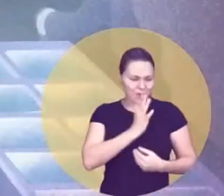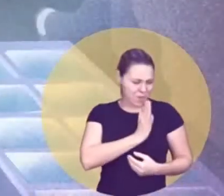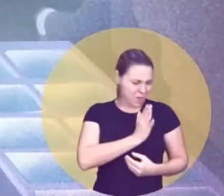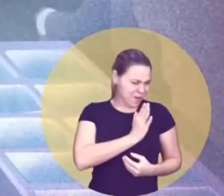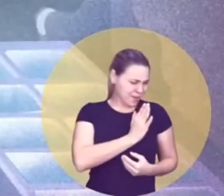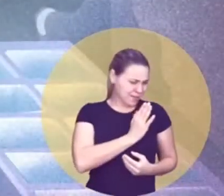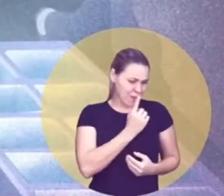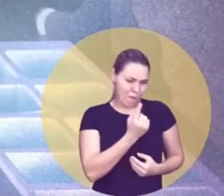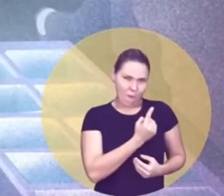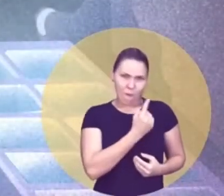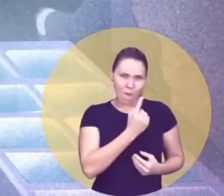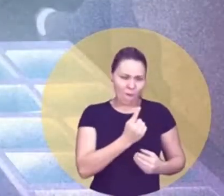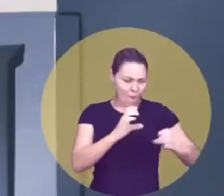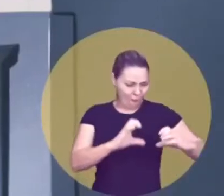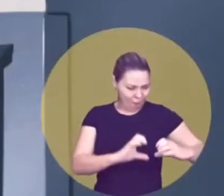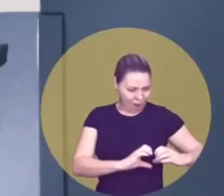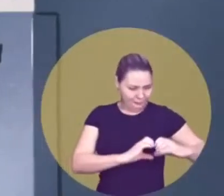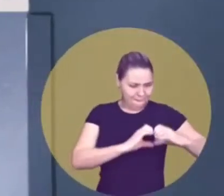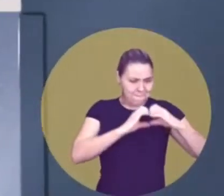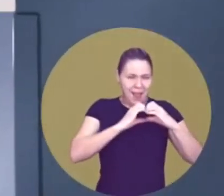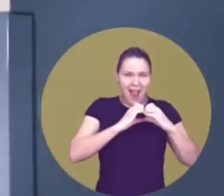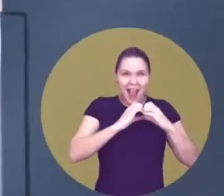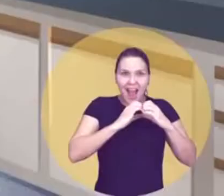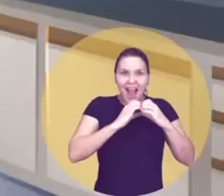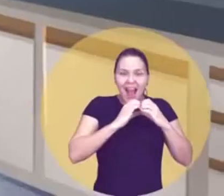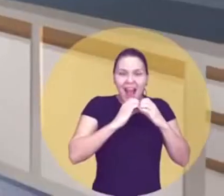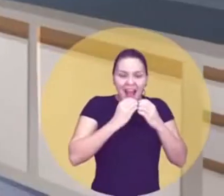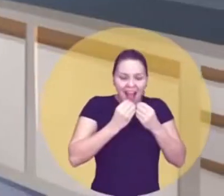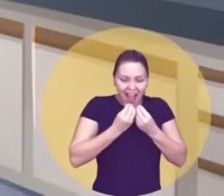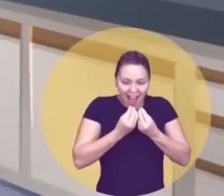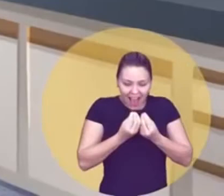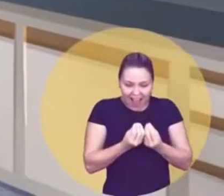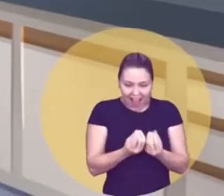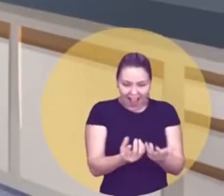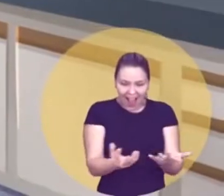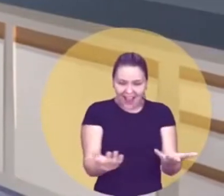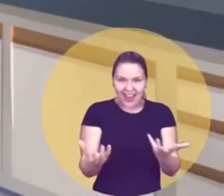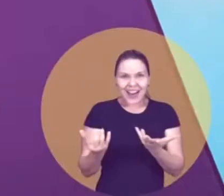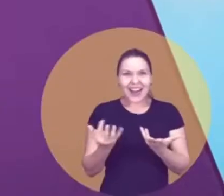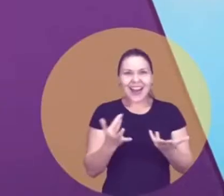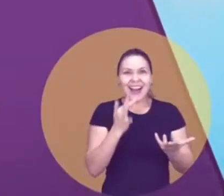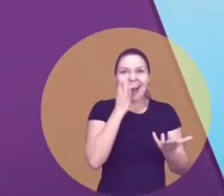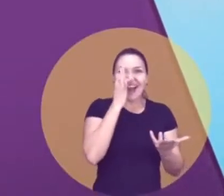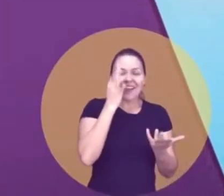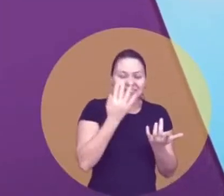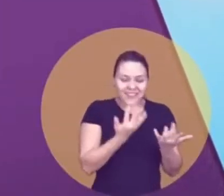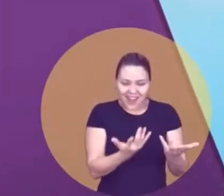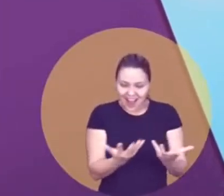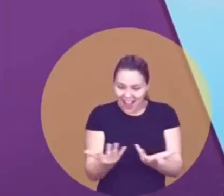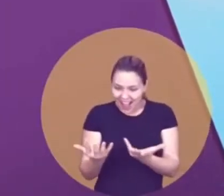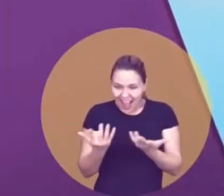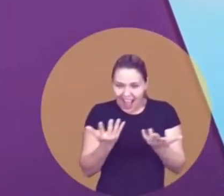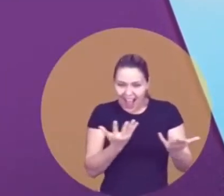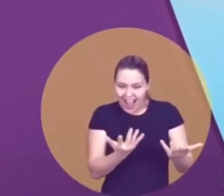Feito um só coração, fez enfeitar meu chão num belo